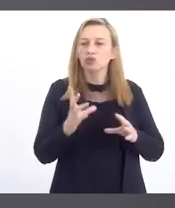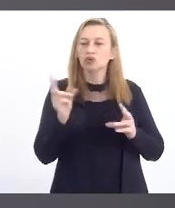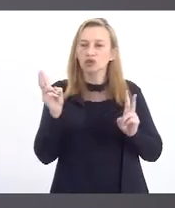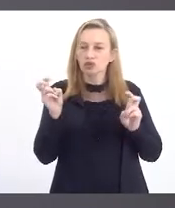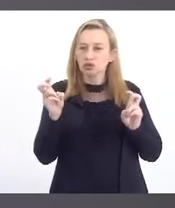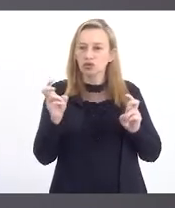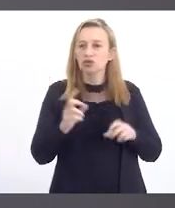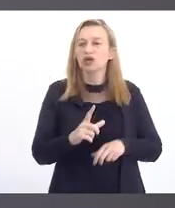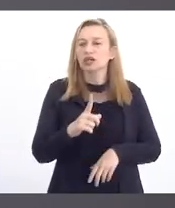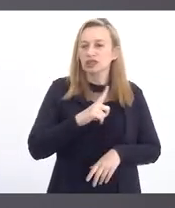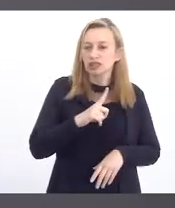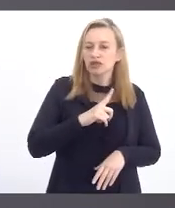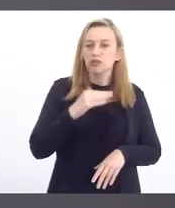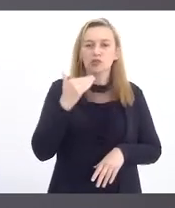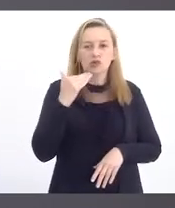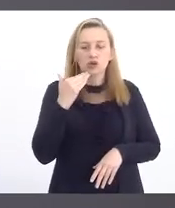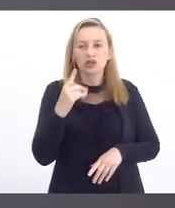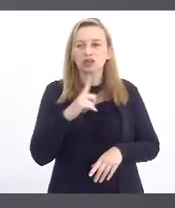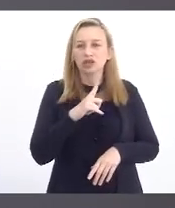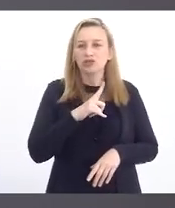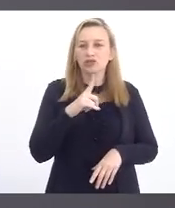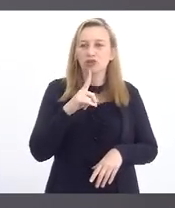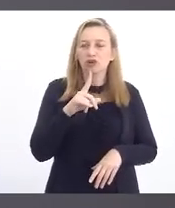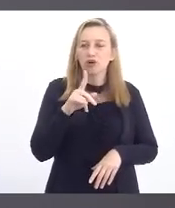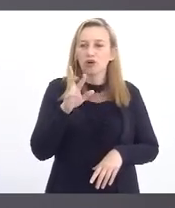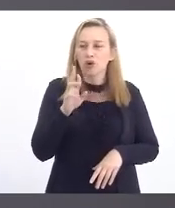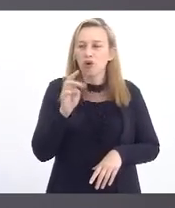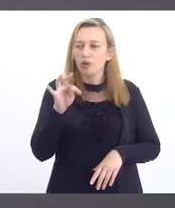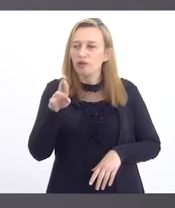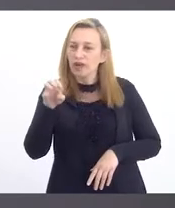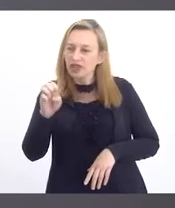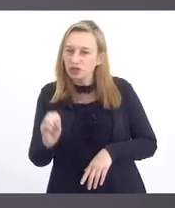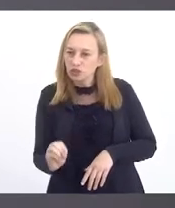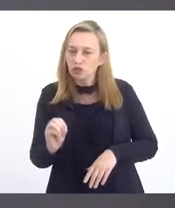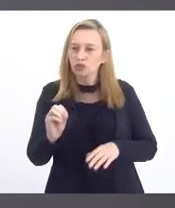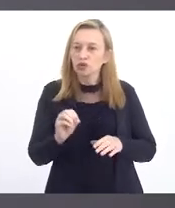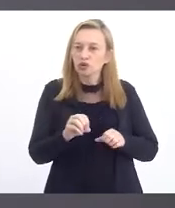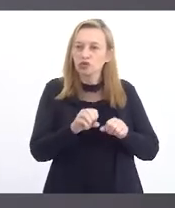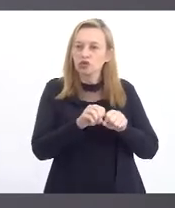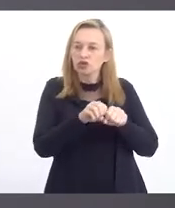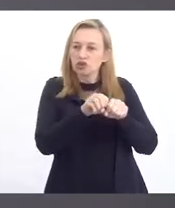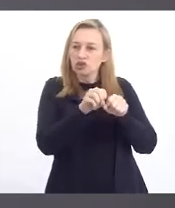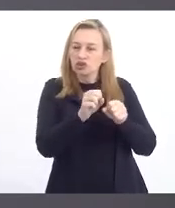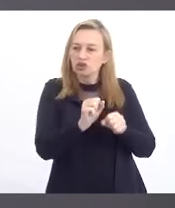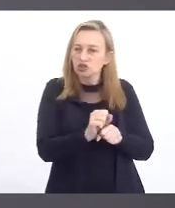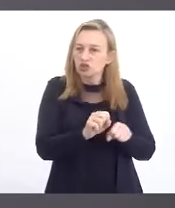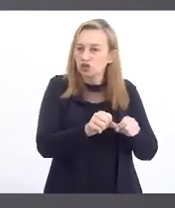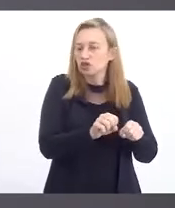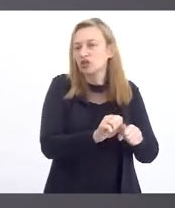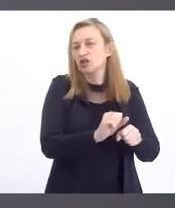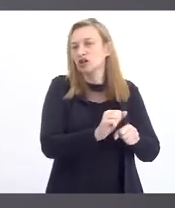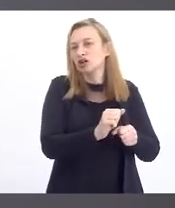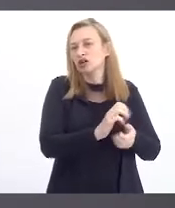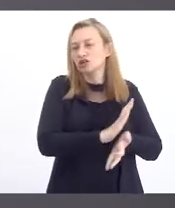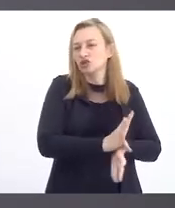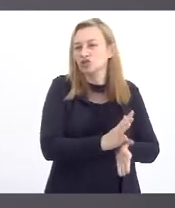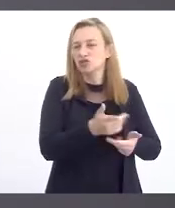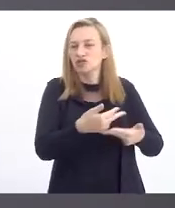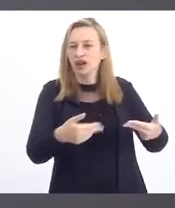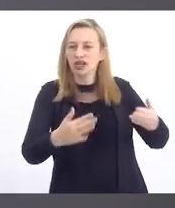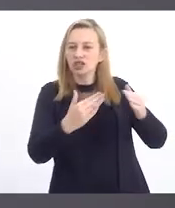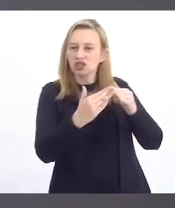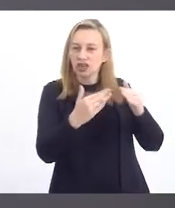volta temos acidentes, teve aquele rompimento que devastou 300 casas lá, então está no radar e já está no plano de investimento, a gente está